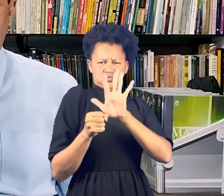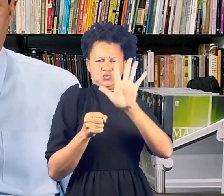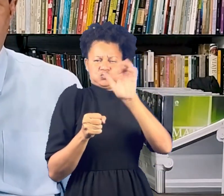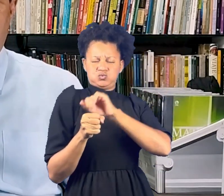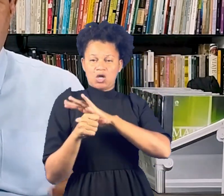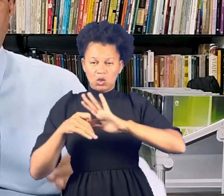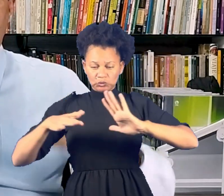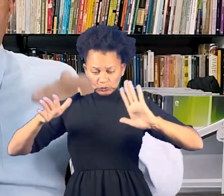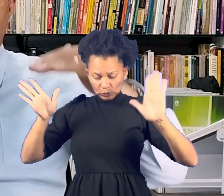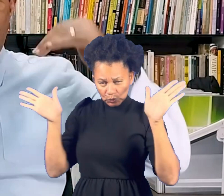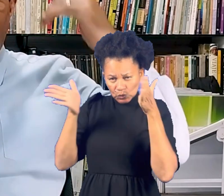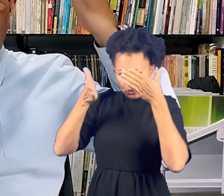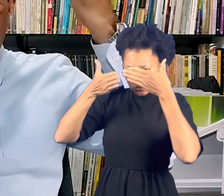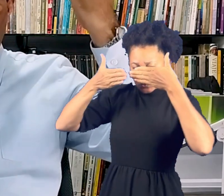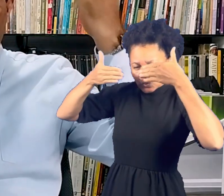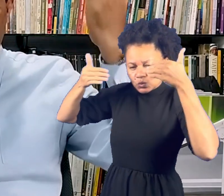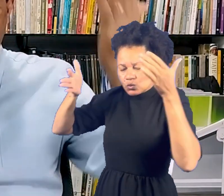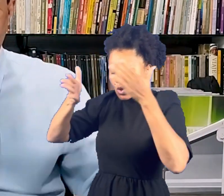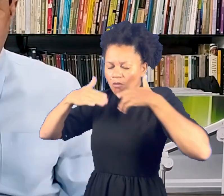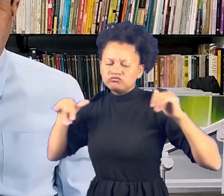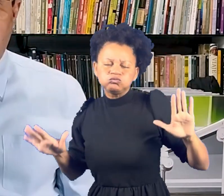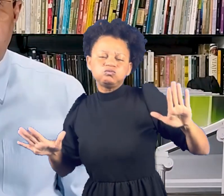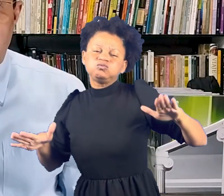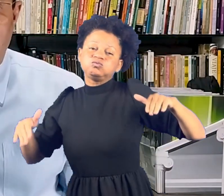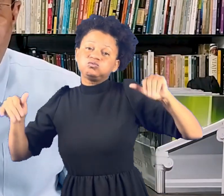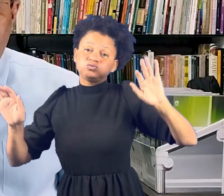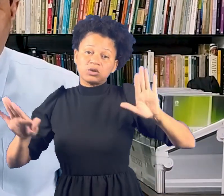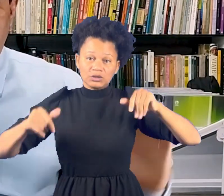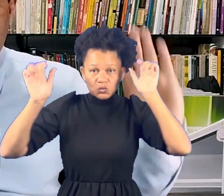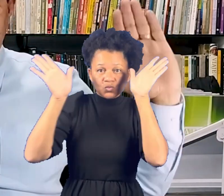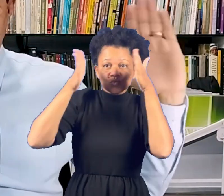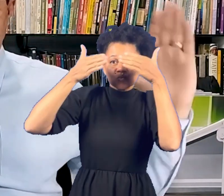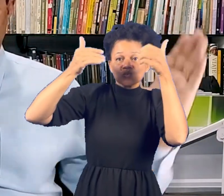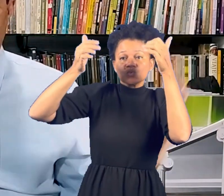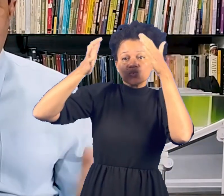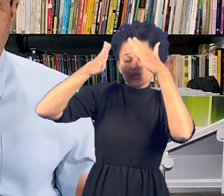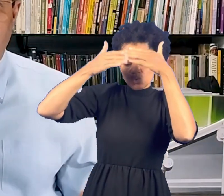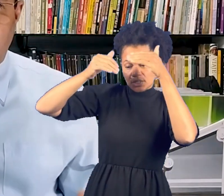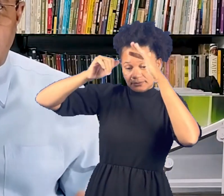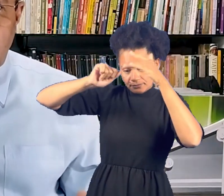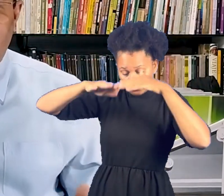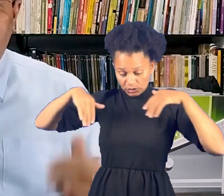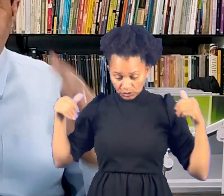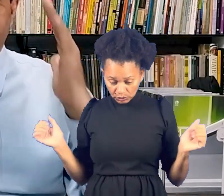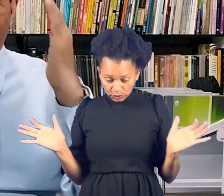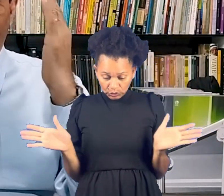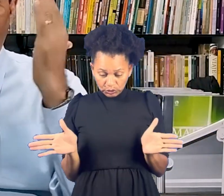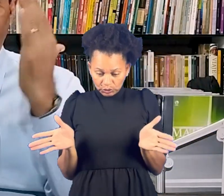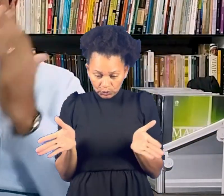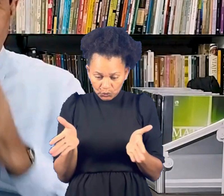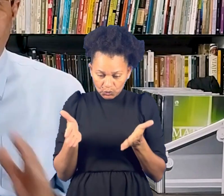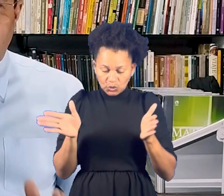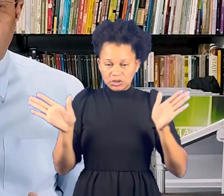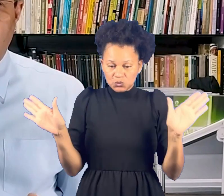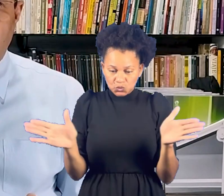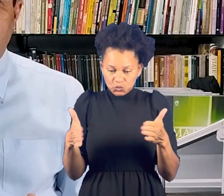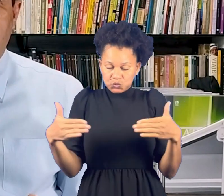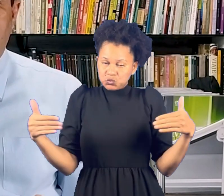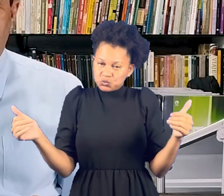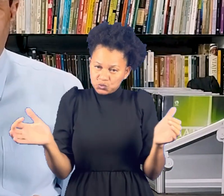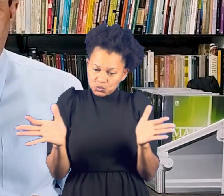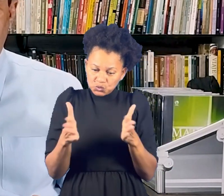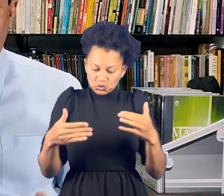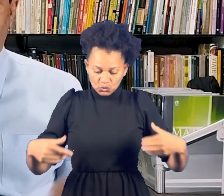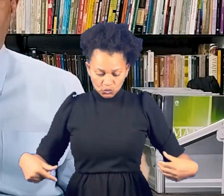templo, os serafins voavam por sobre ele, né? Com 2 asas eles voavam, com 2 cobriam os seus